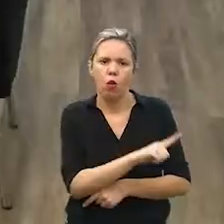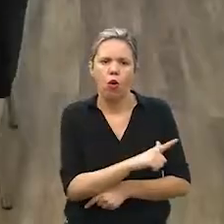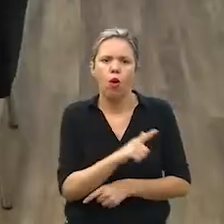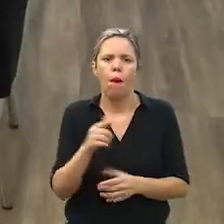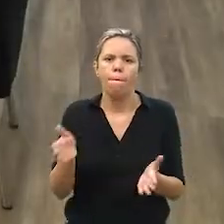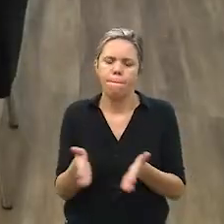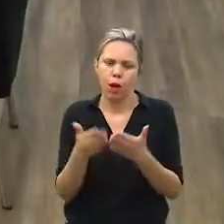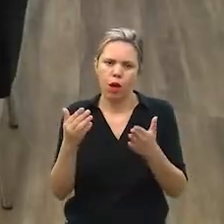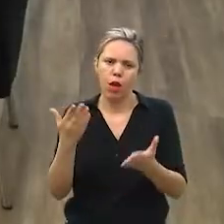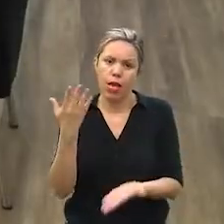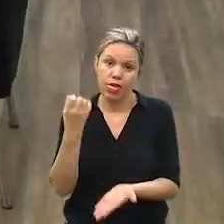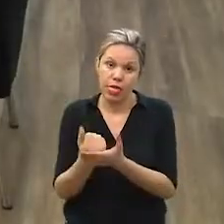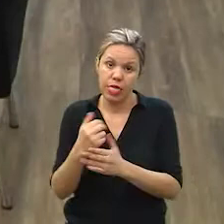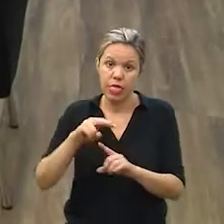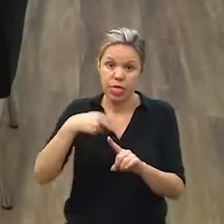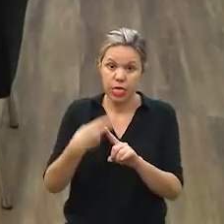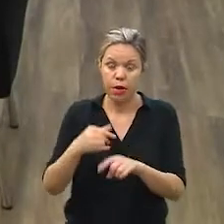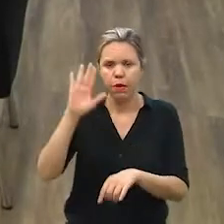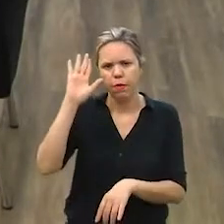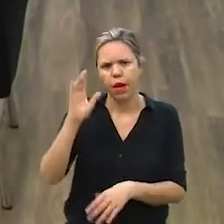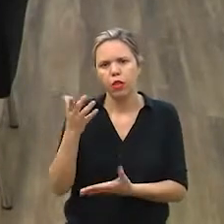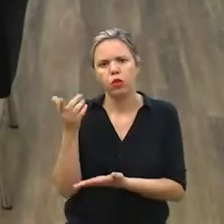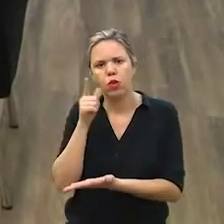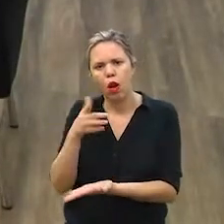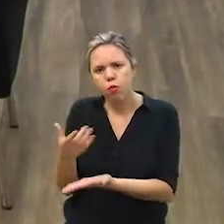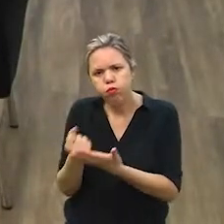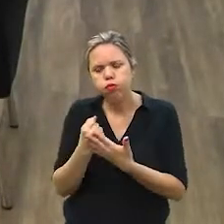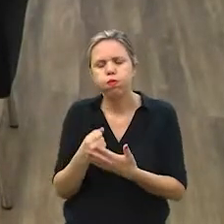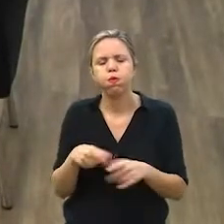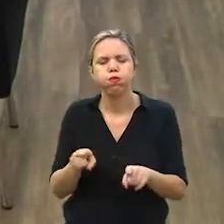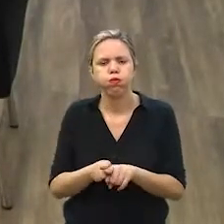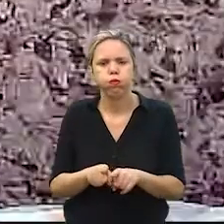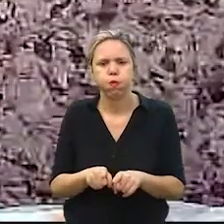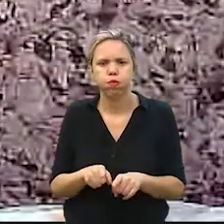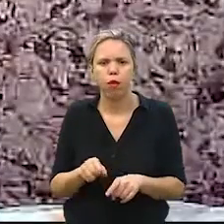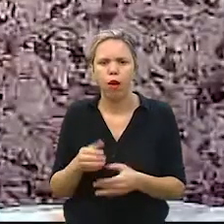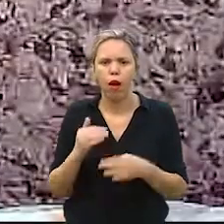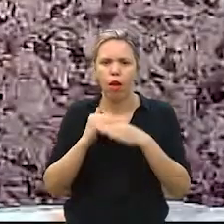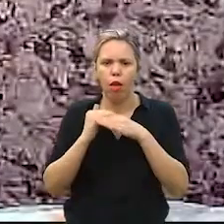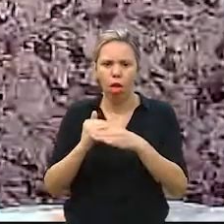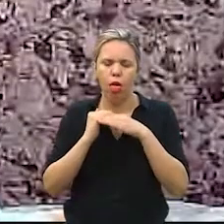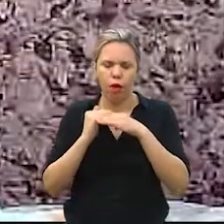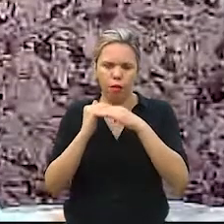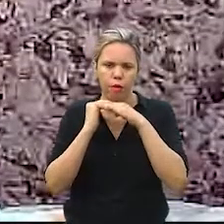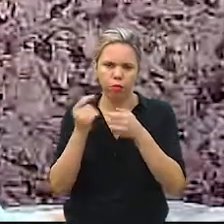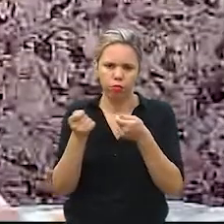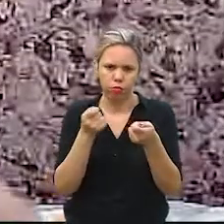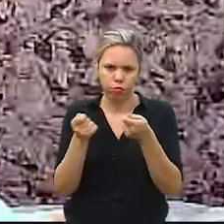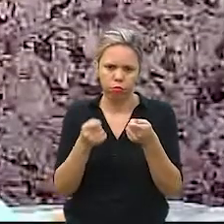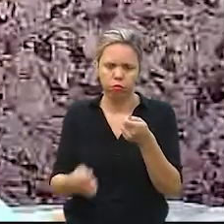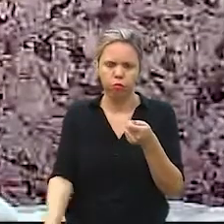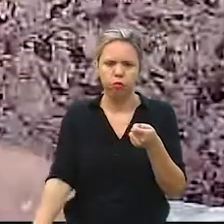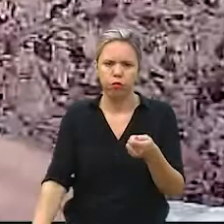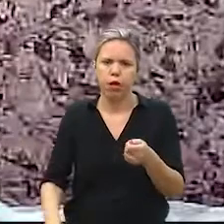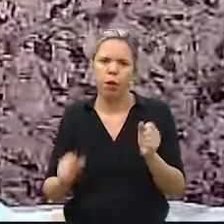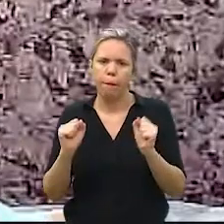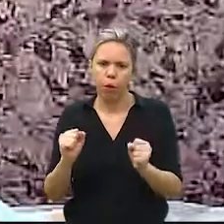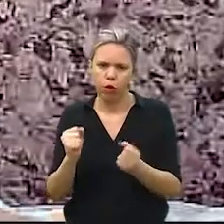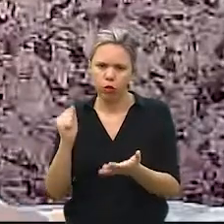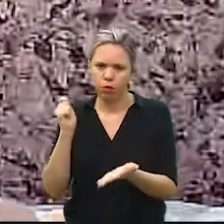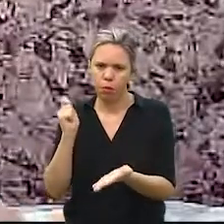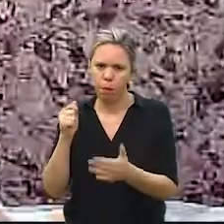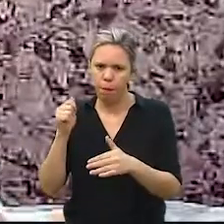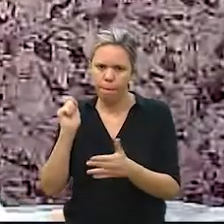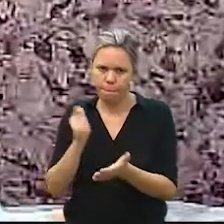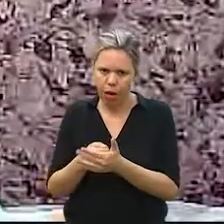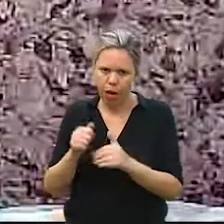pobres recebem muito mais do que eles arrecadam. Então, é o princípio da chamada equidade, né? Quem pode mais, paga mais,